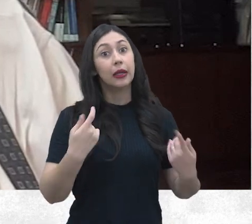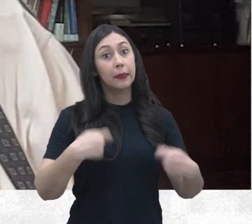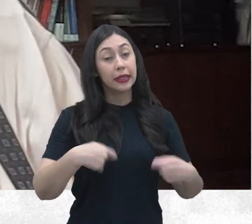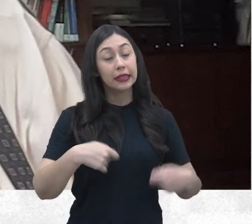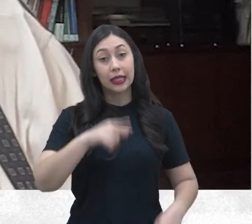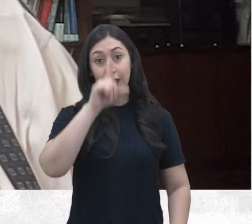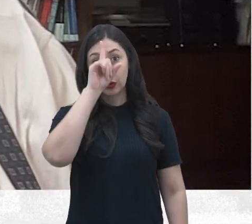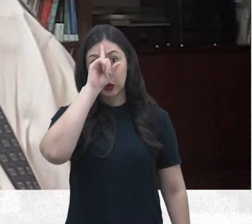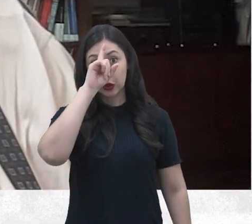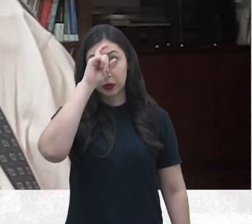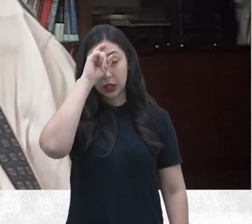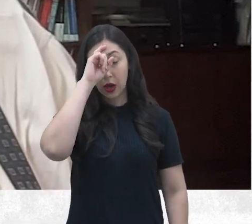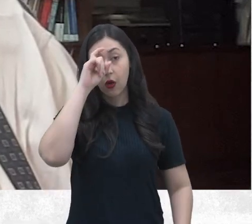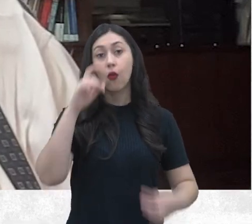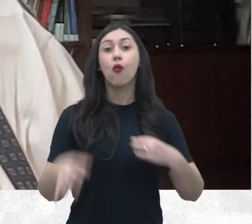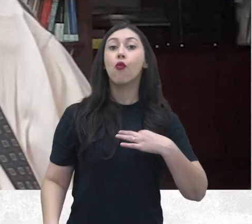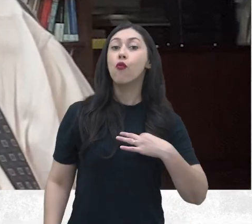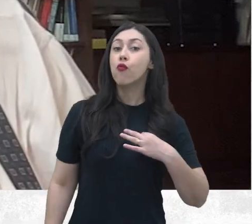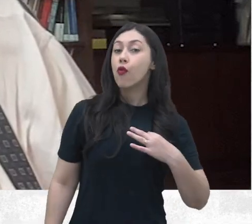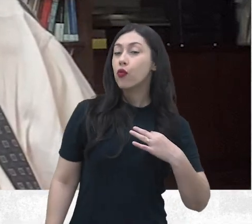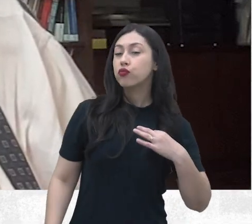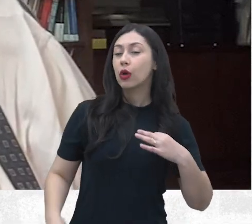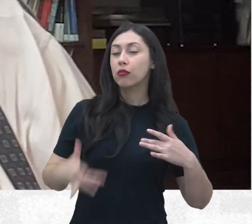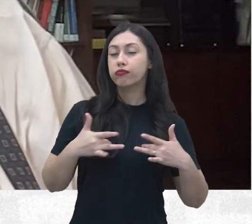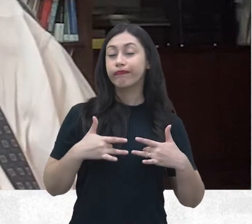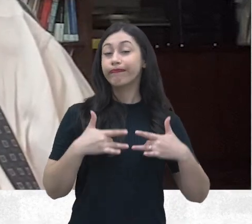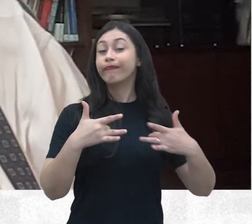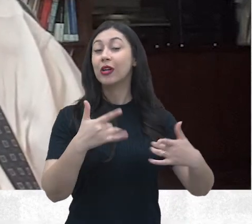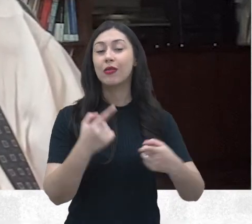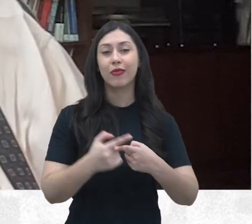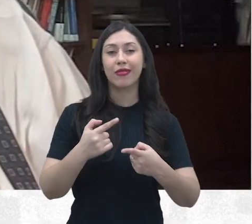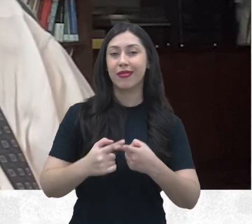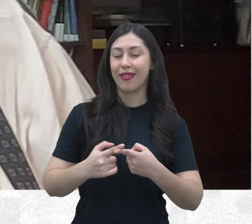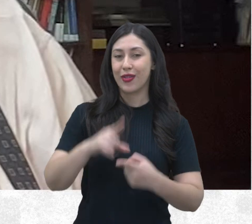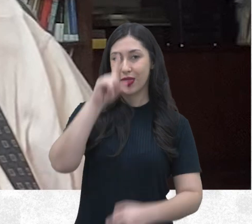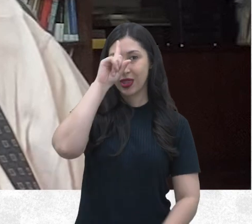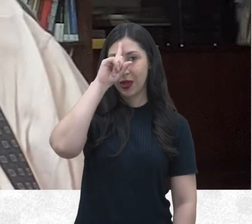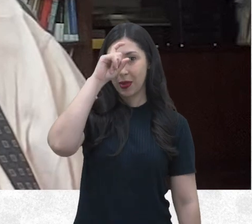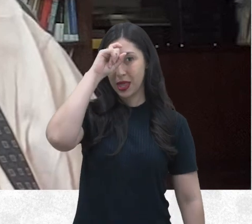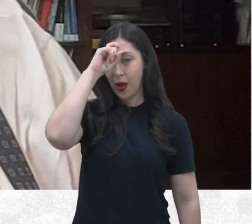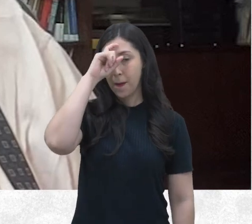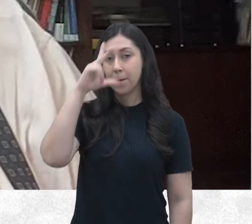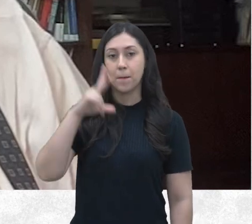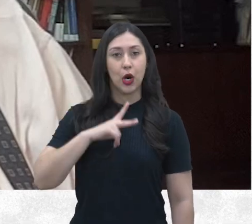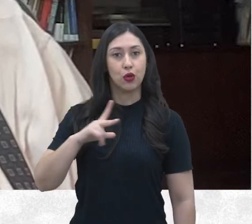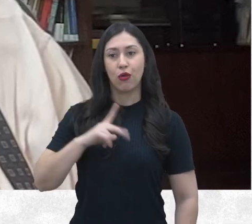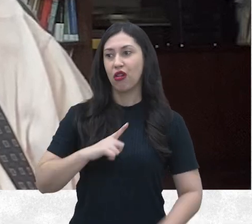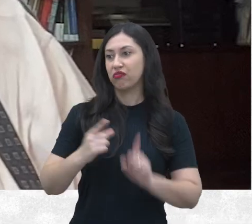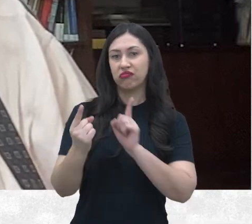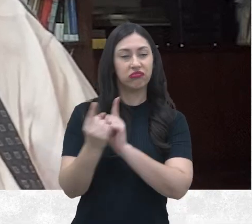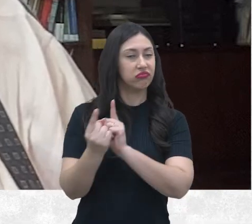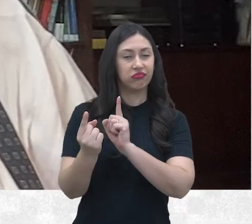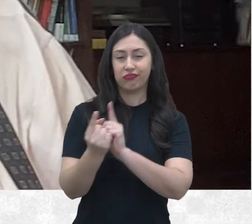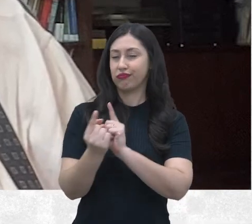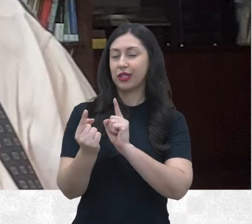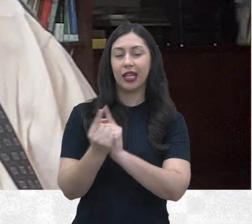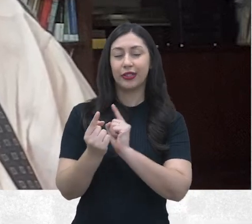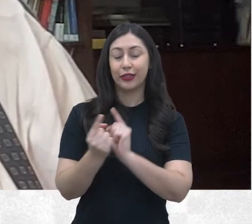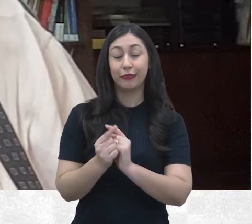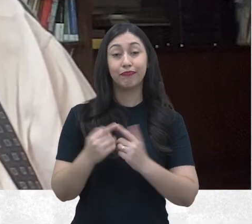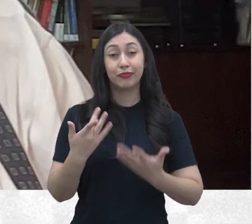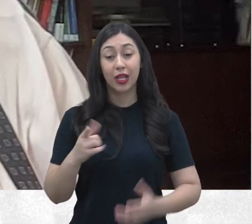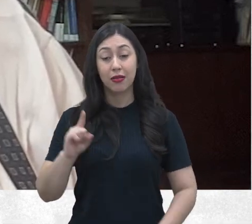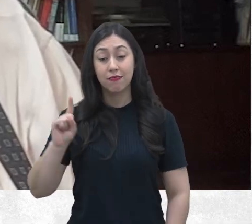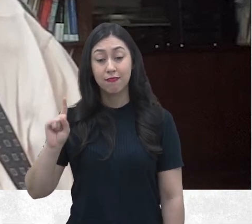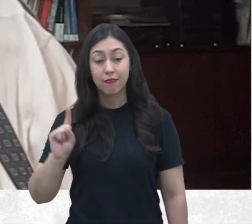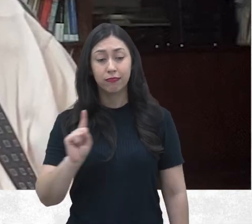hospital filantrópico ou um hospital do Estado, porque os hospitais privados não atendiam quem não tinha previdência social. Então,